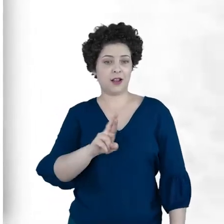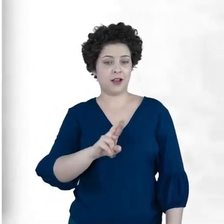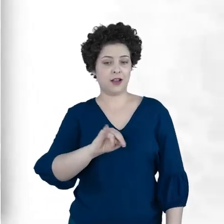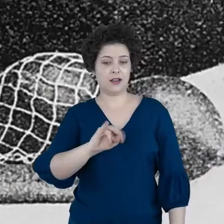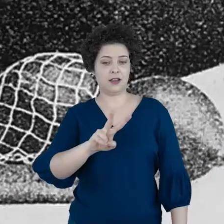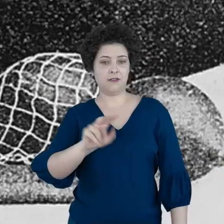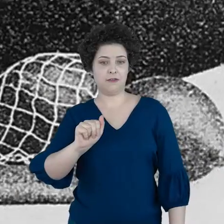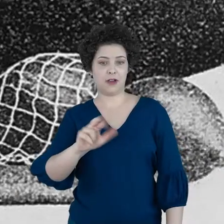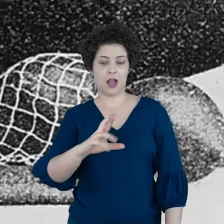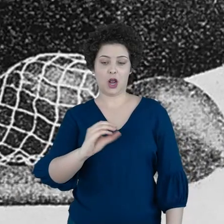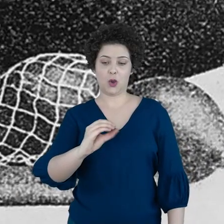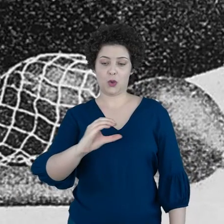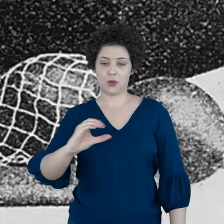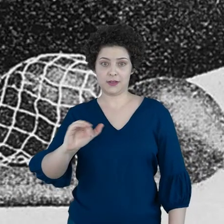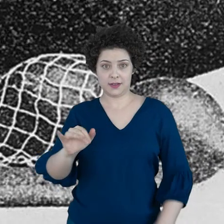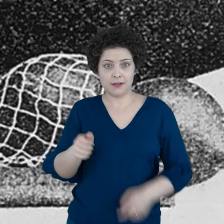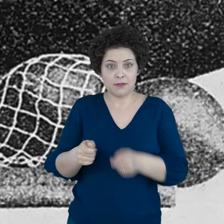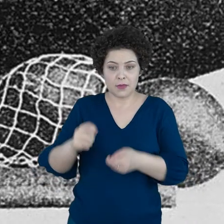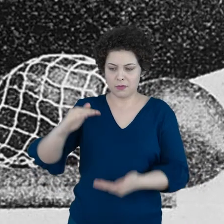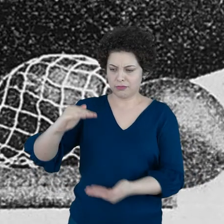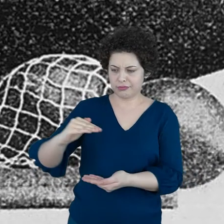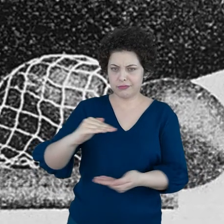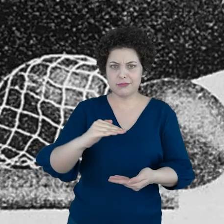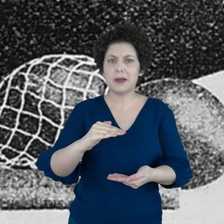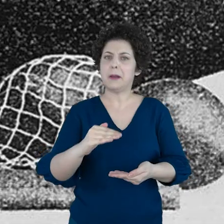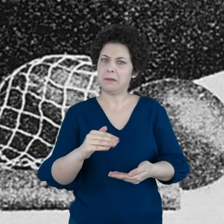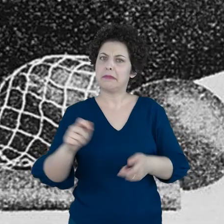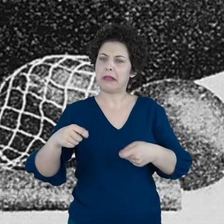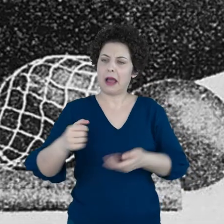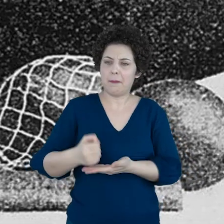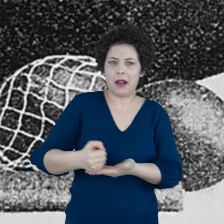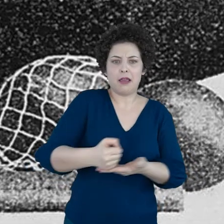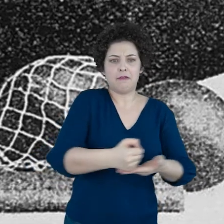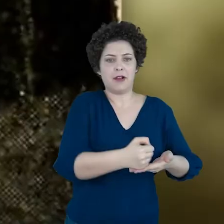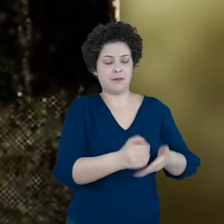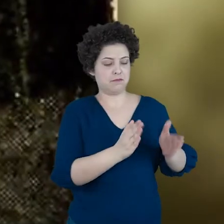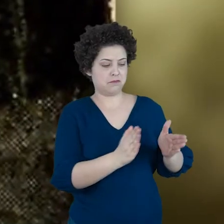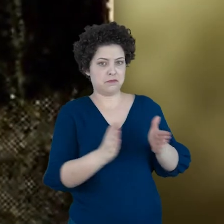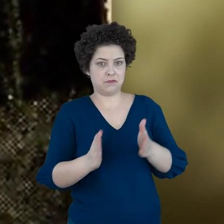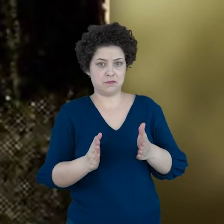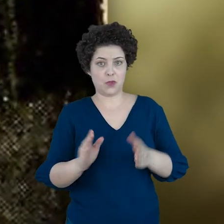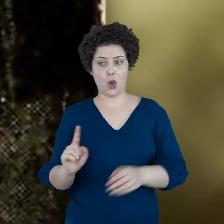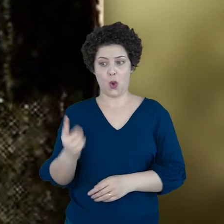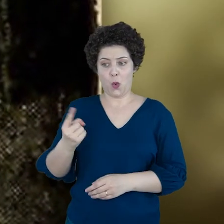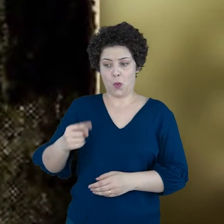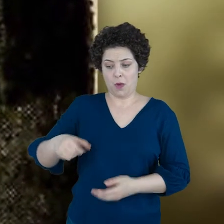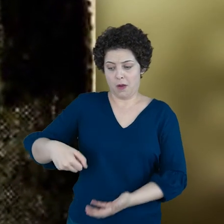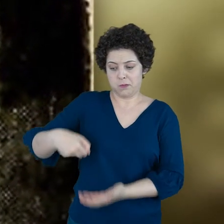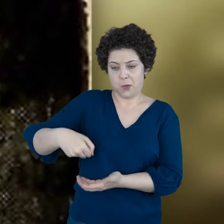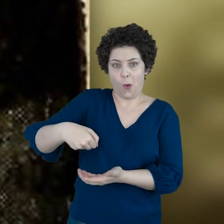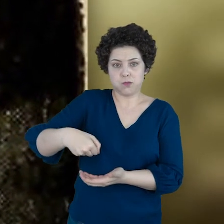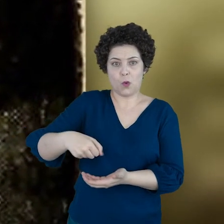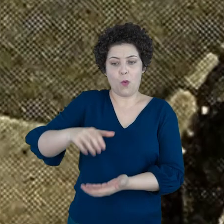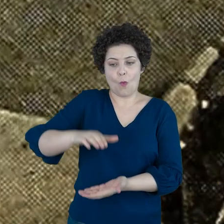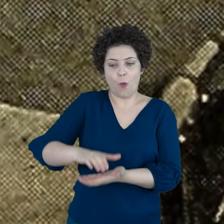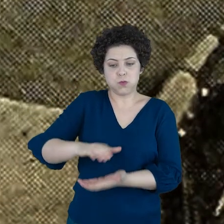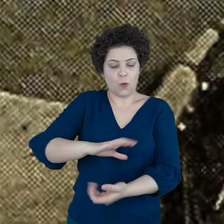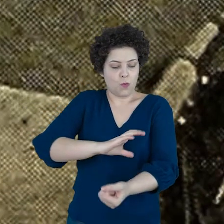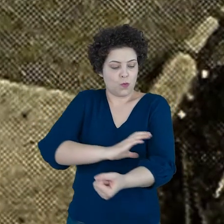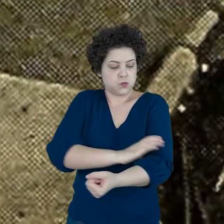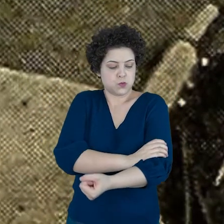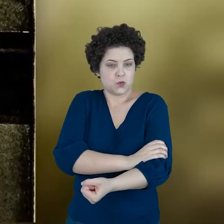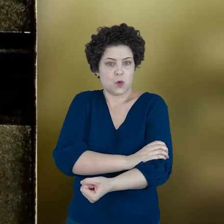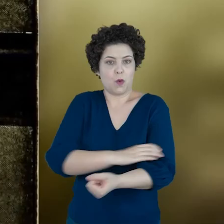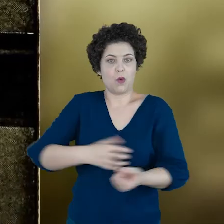Riva-Rotti. Um aparelho portátil e preciso com duas partes, uma bolsa para comprimir a artéria e